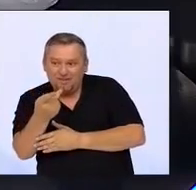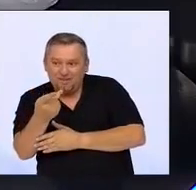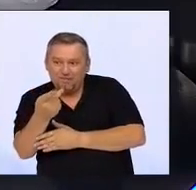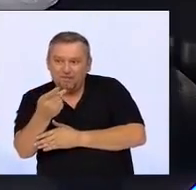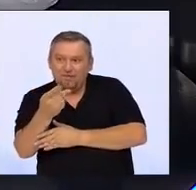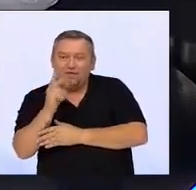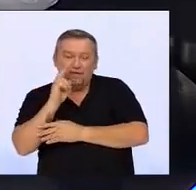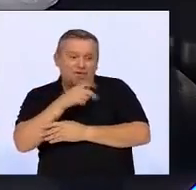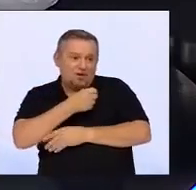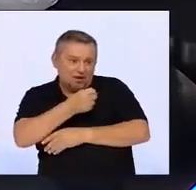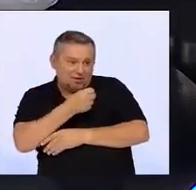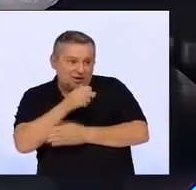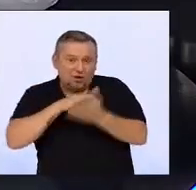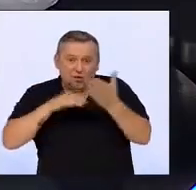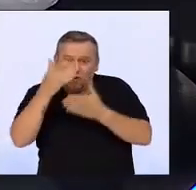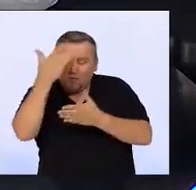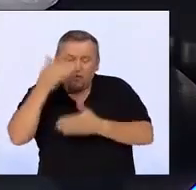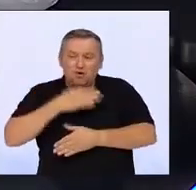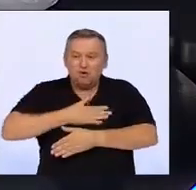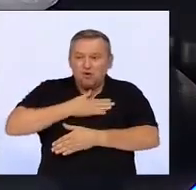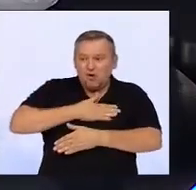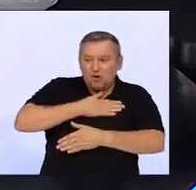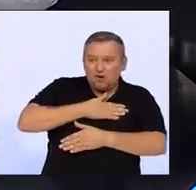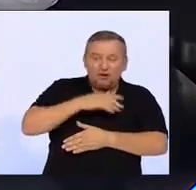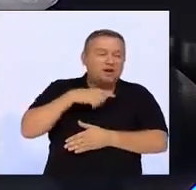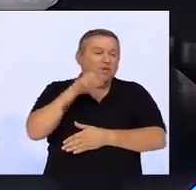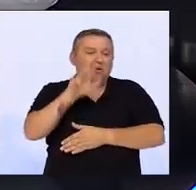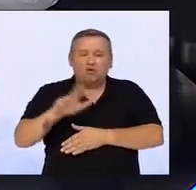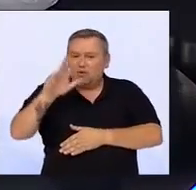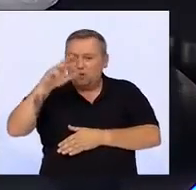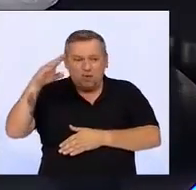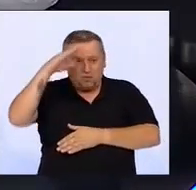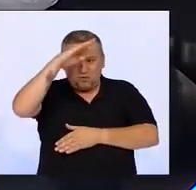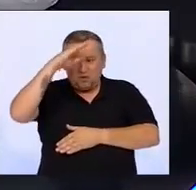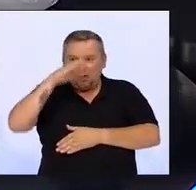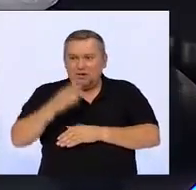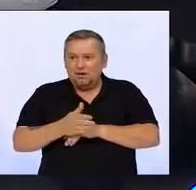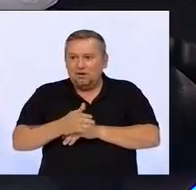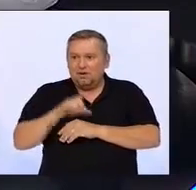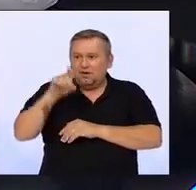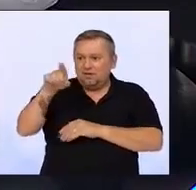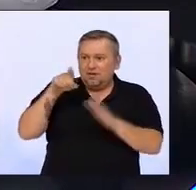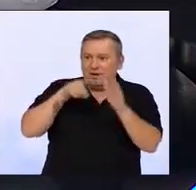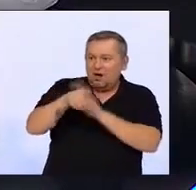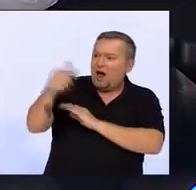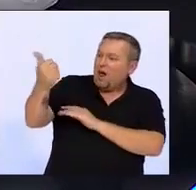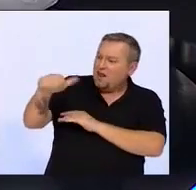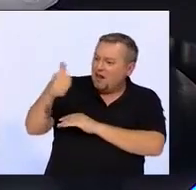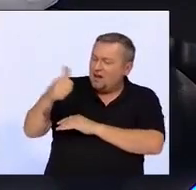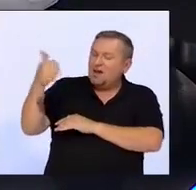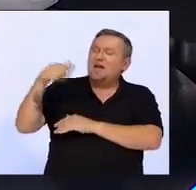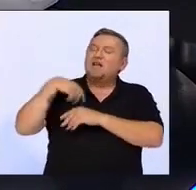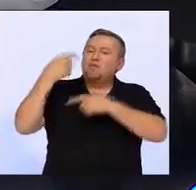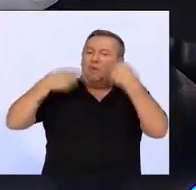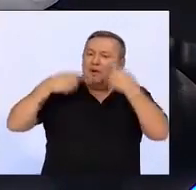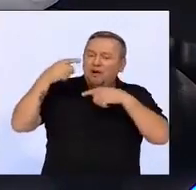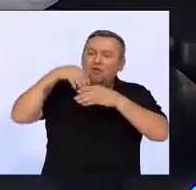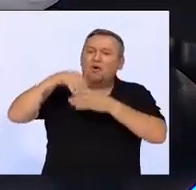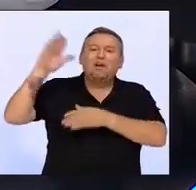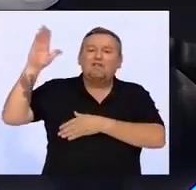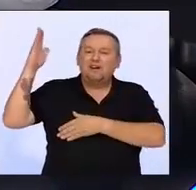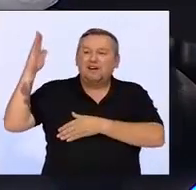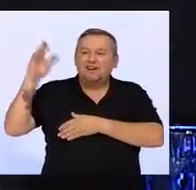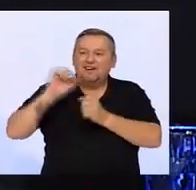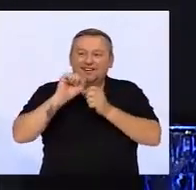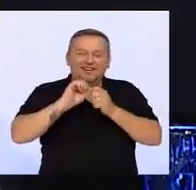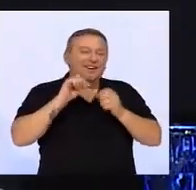ela vê minhas entrevistas, todo mundo quer saber o que eu acho do PT, o que eu acho do Lula, do Bolsonaro, e ela diz, você é analista político ou candidato? Fala das minhas propostas. Então vamos